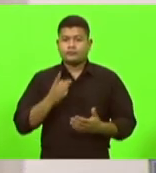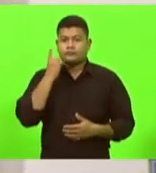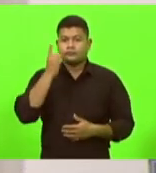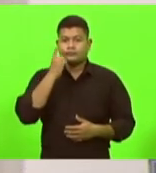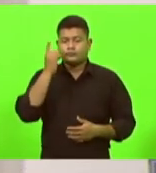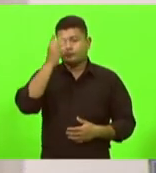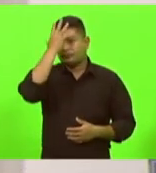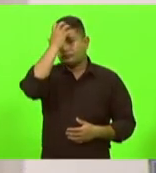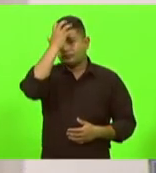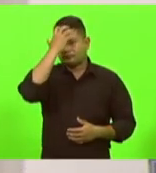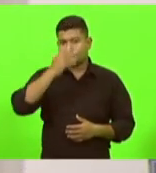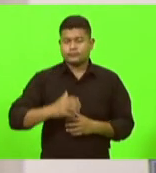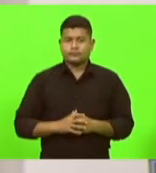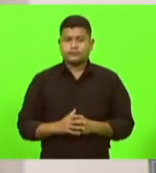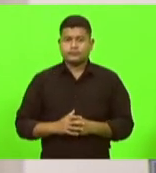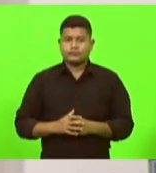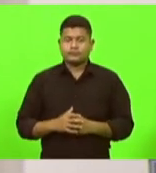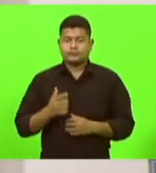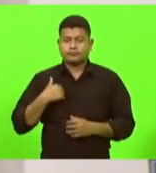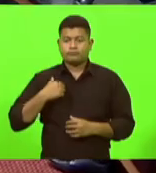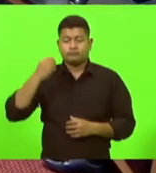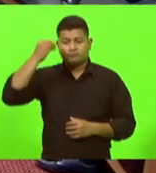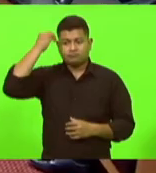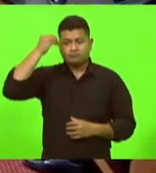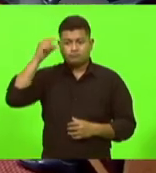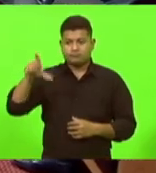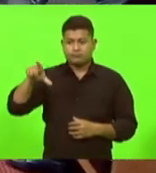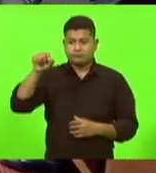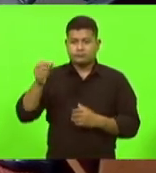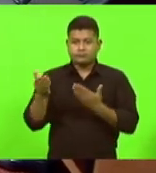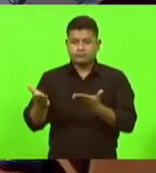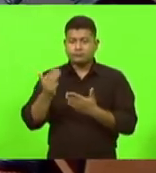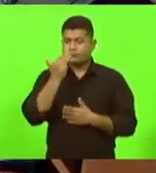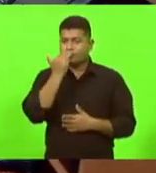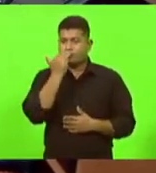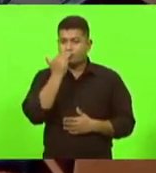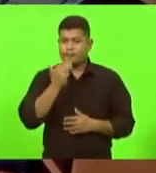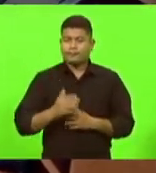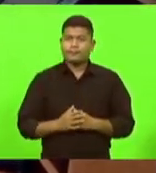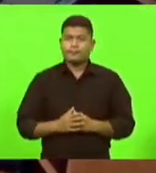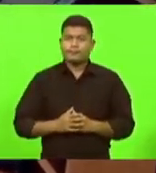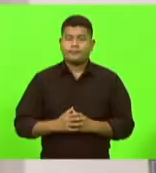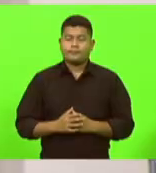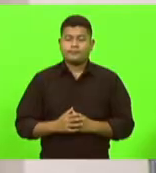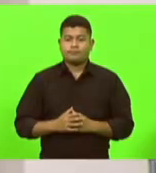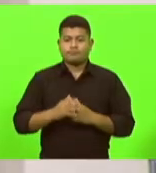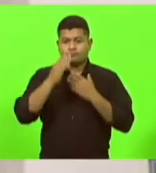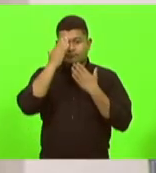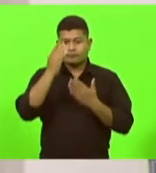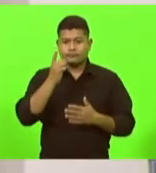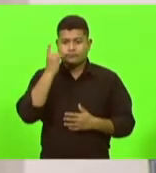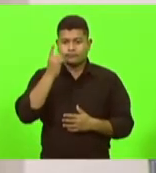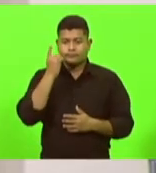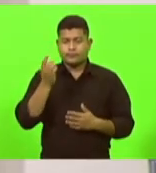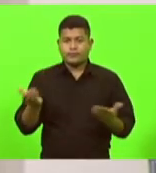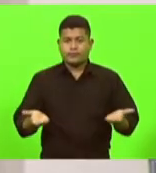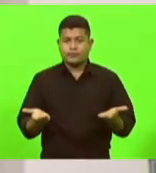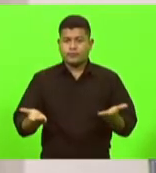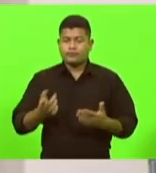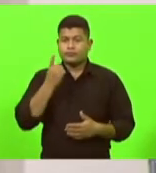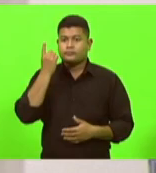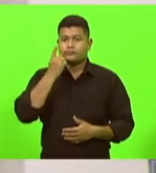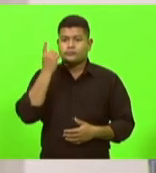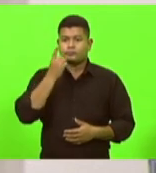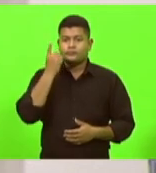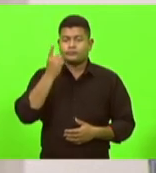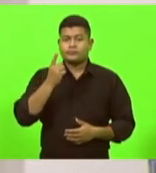dos Santos? Em nome da experiência, voto Moacir Sopelsa. Obrigado, deputado. Como vota o deputado